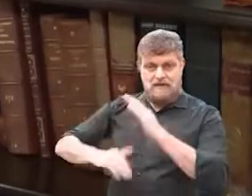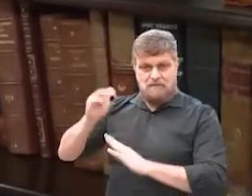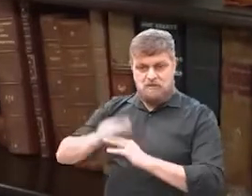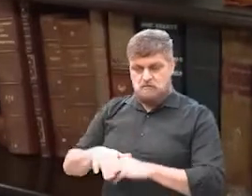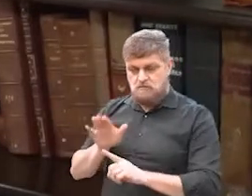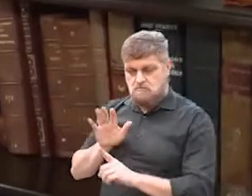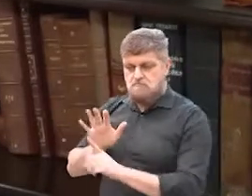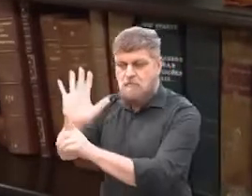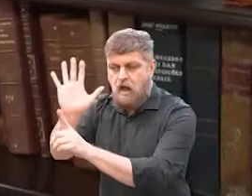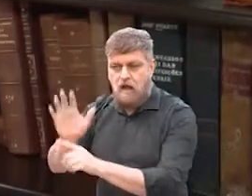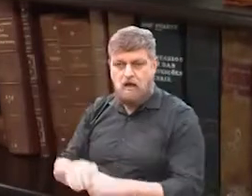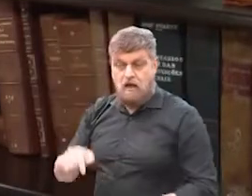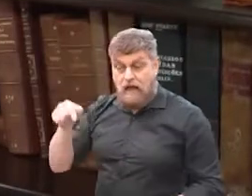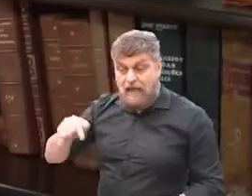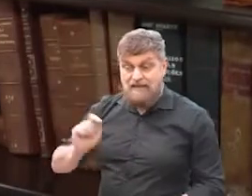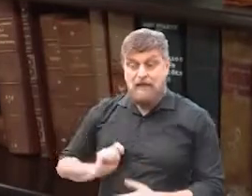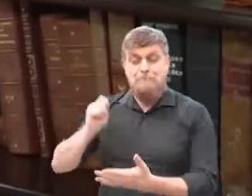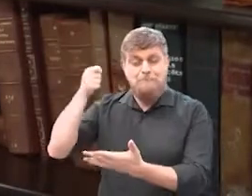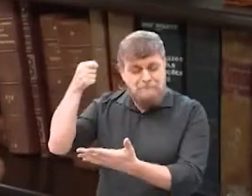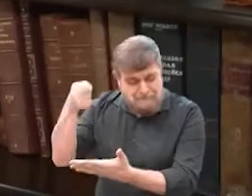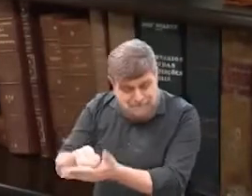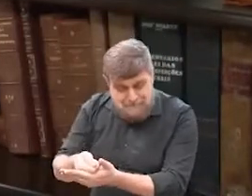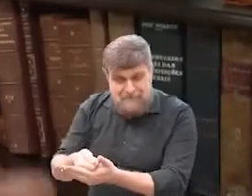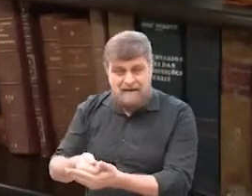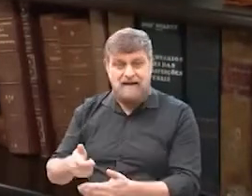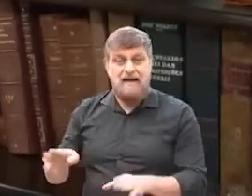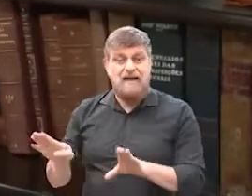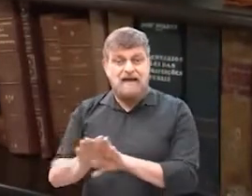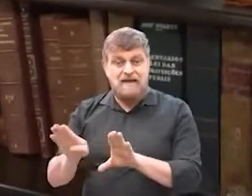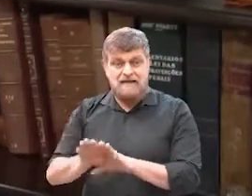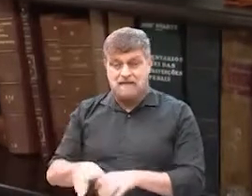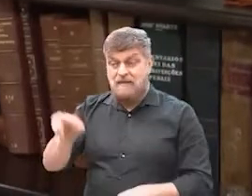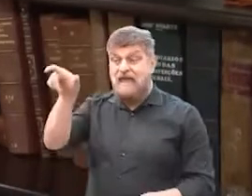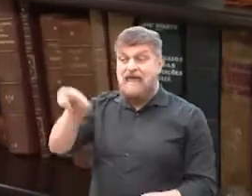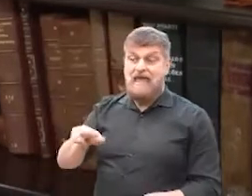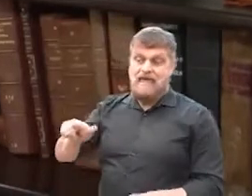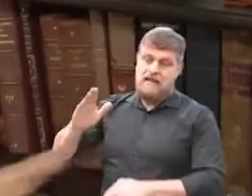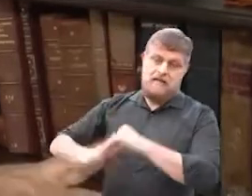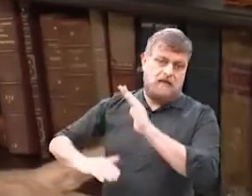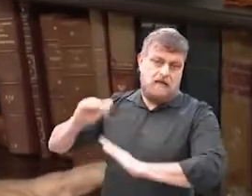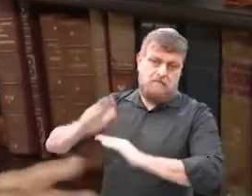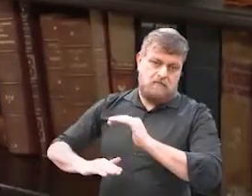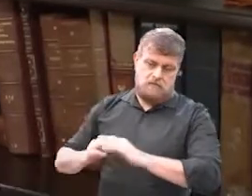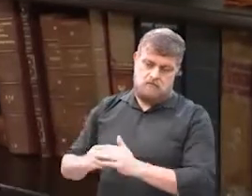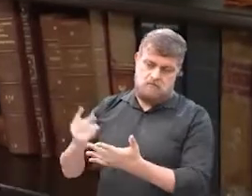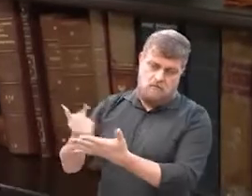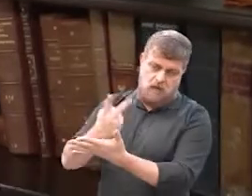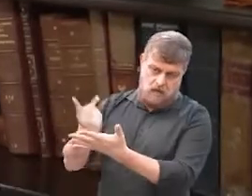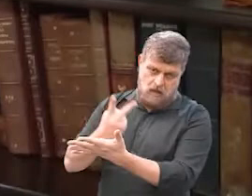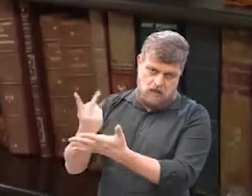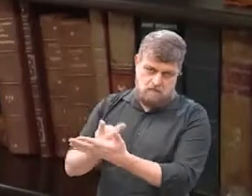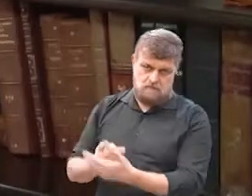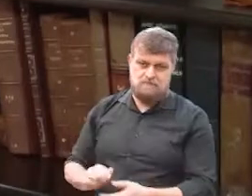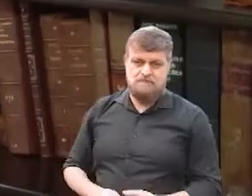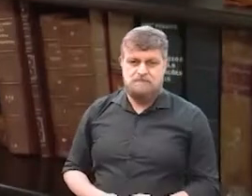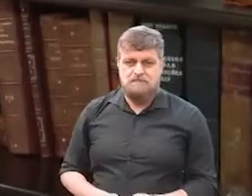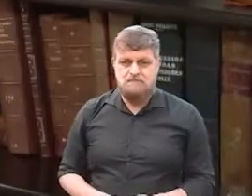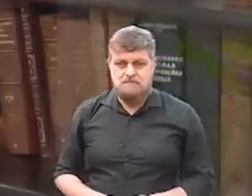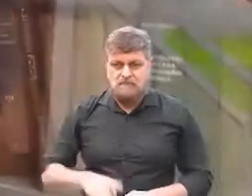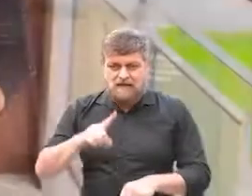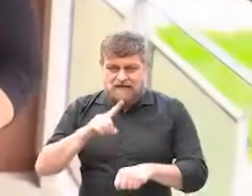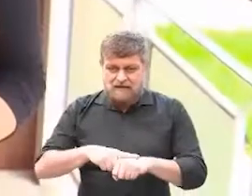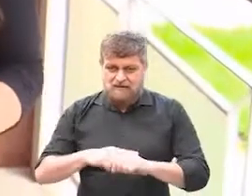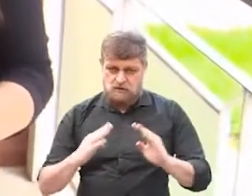que empurrou, não pagar as despesas que tiveram. E penalmente responde aquele que executou o ato, aquele que